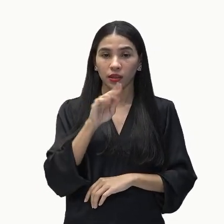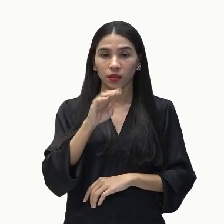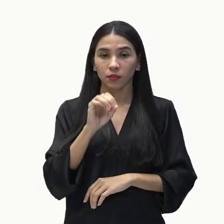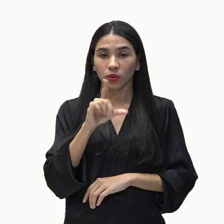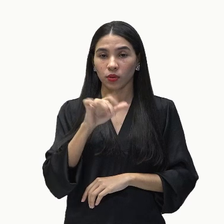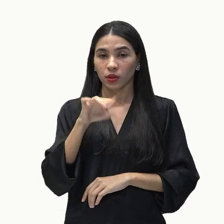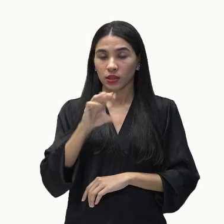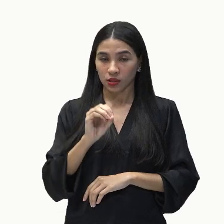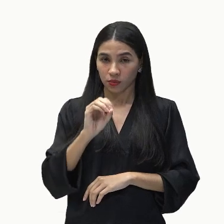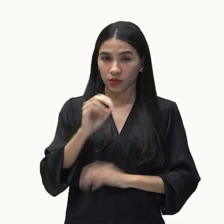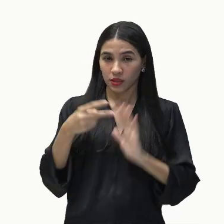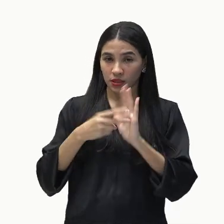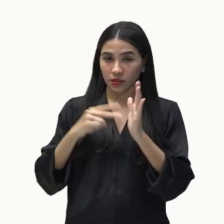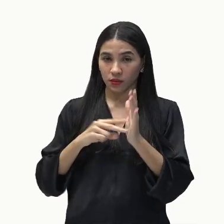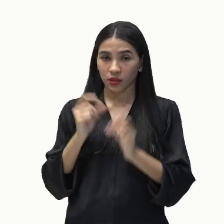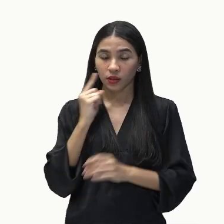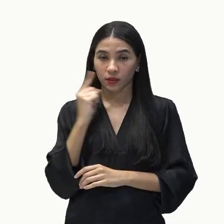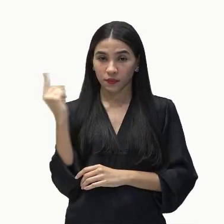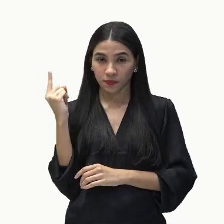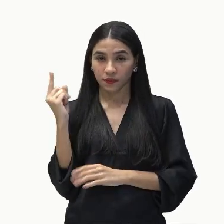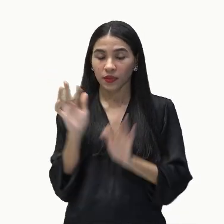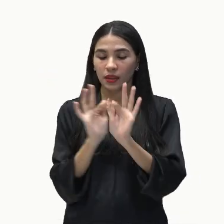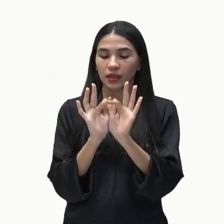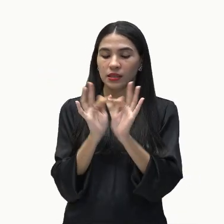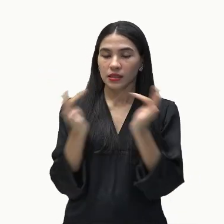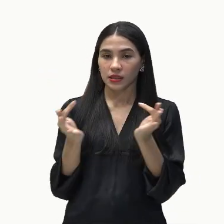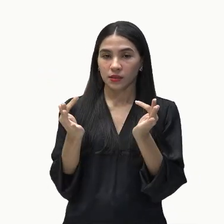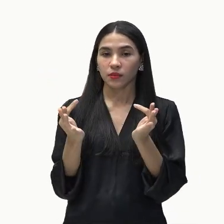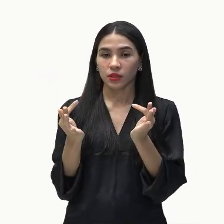que significa síntese de